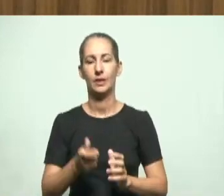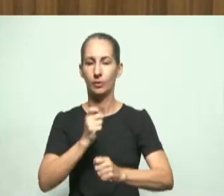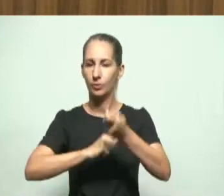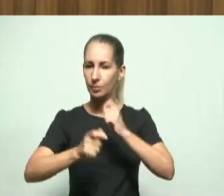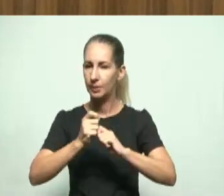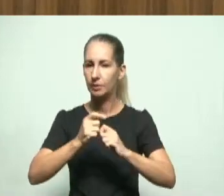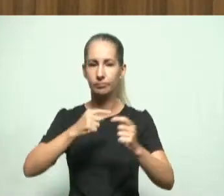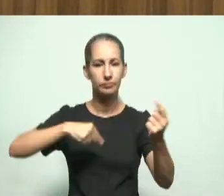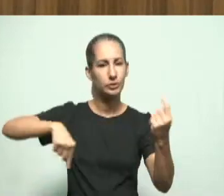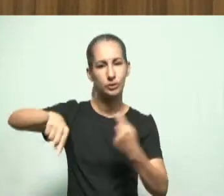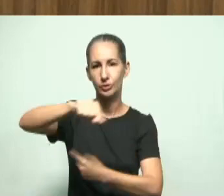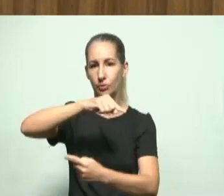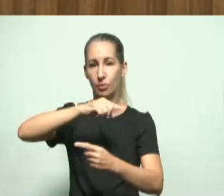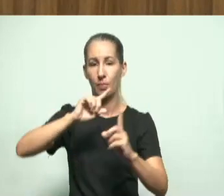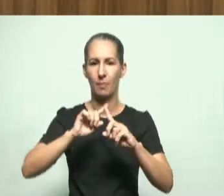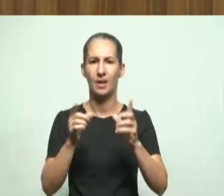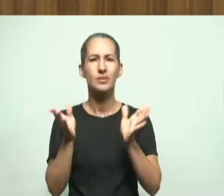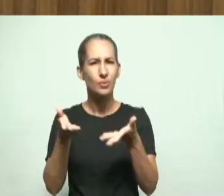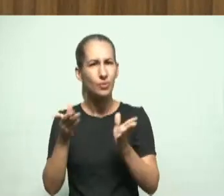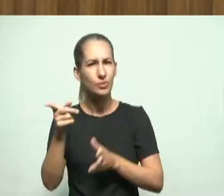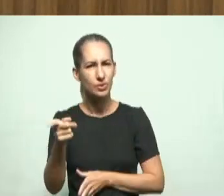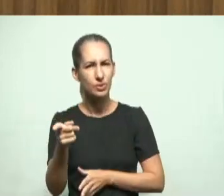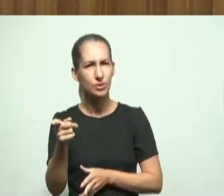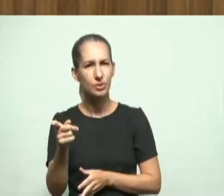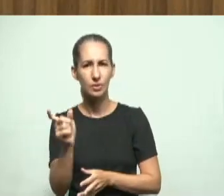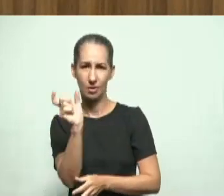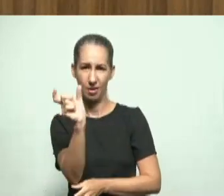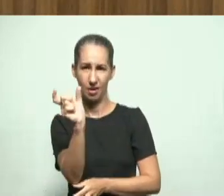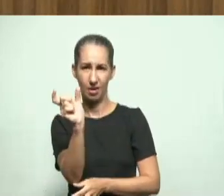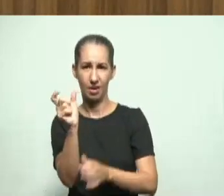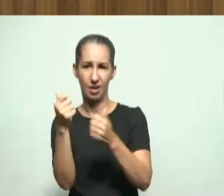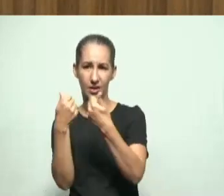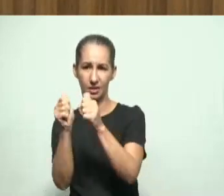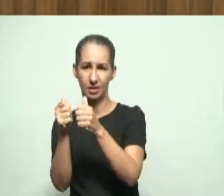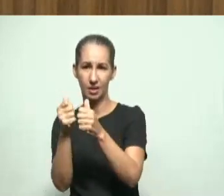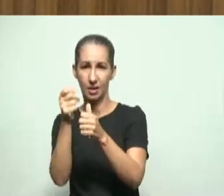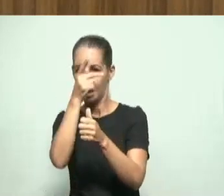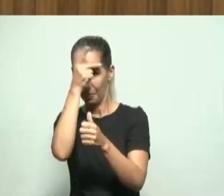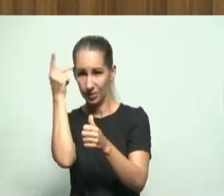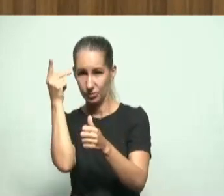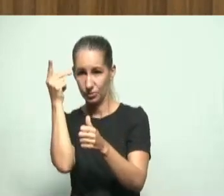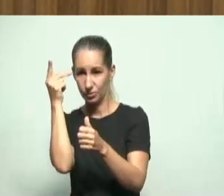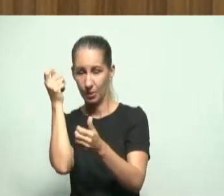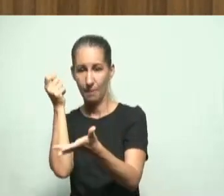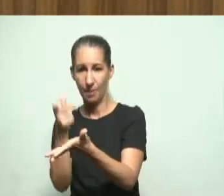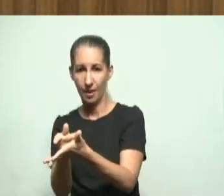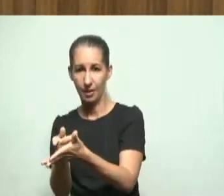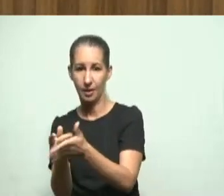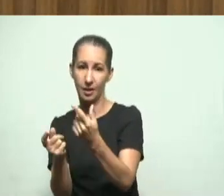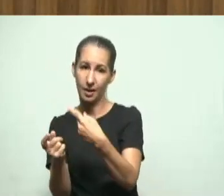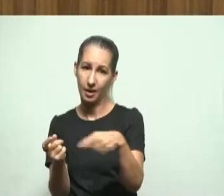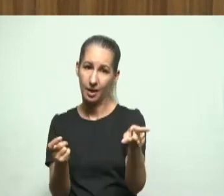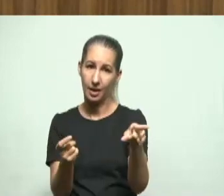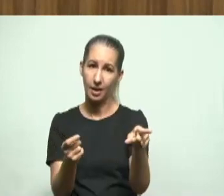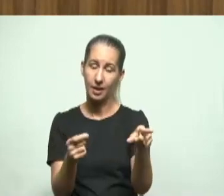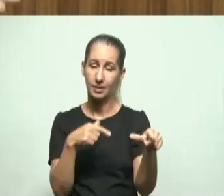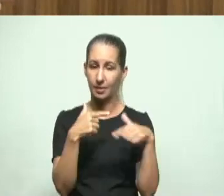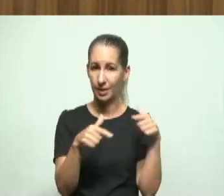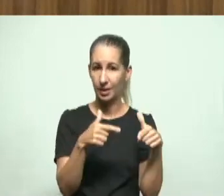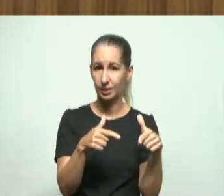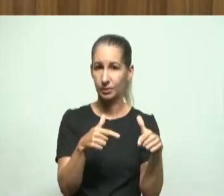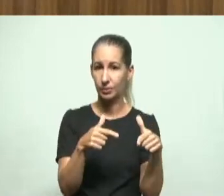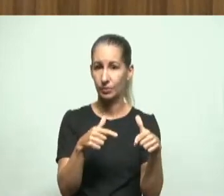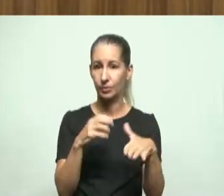girou. Mas no modelo que está hoje, o vale transporte sai do empregador, vai para o empregado e vai para o empresário. O máximo que fica